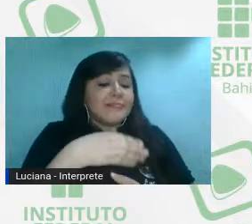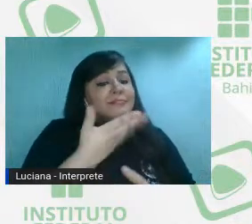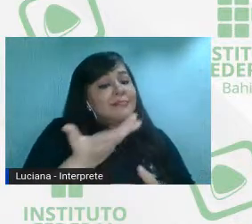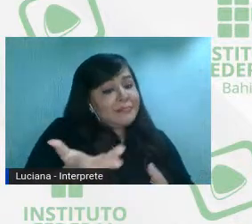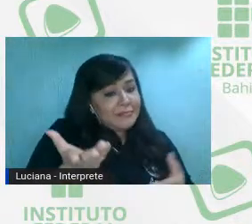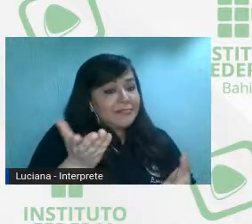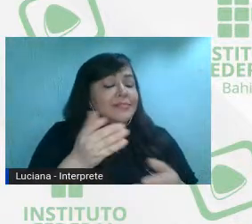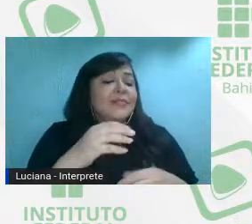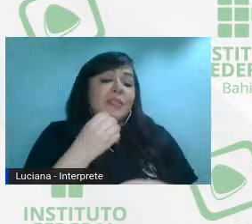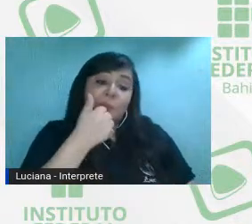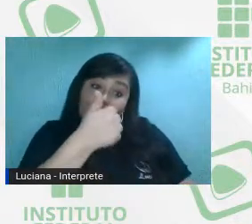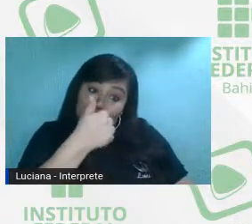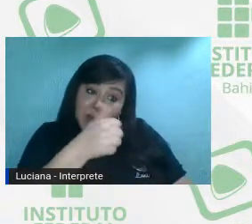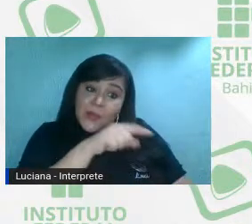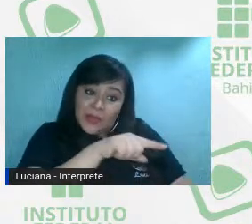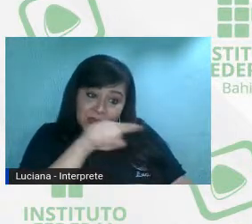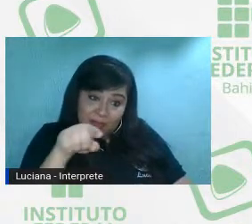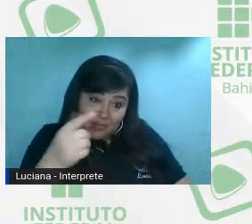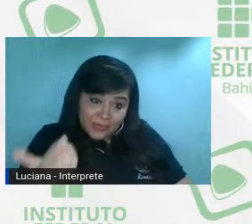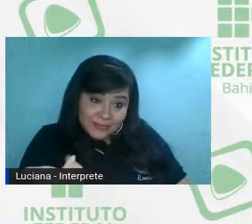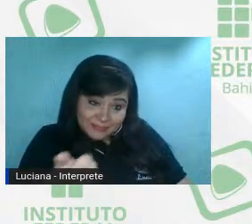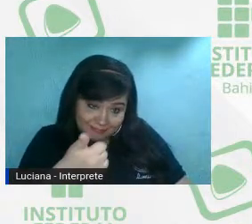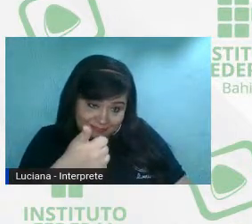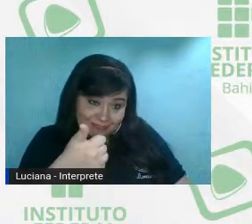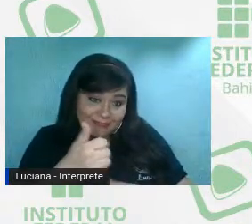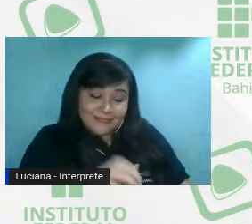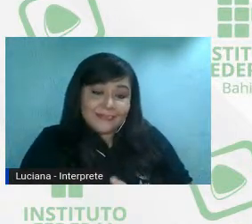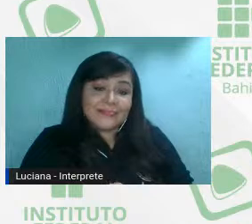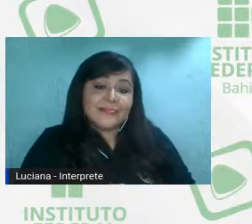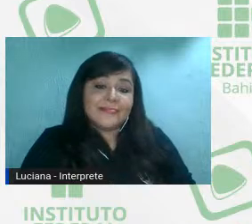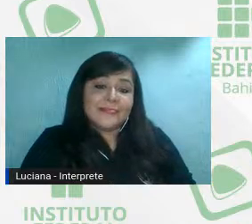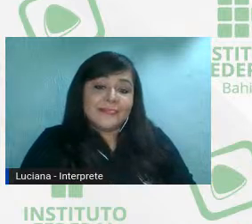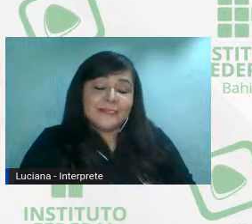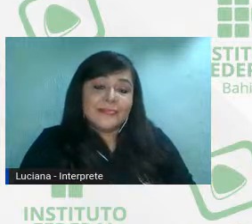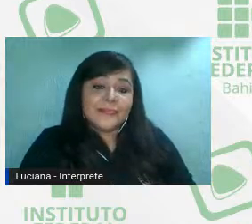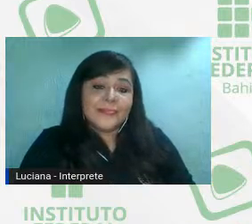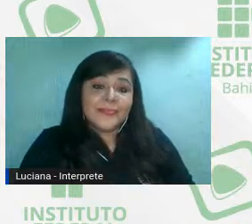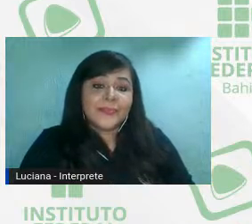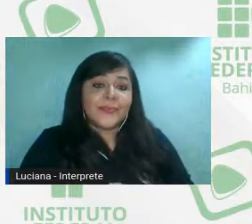Sejam bem-vindos ao nosso primeiro